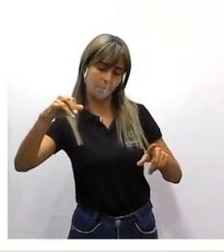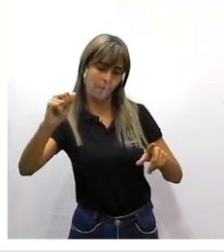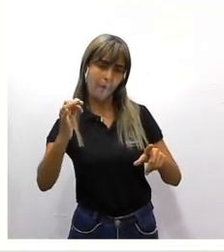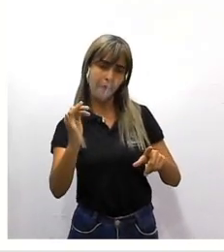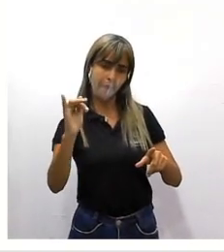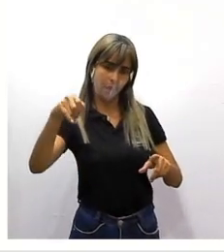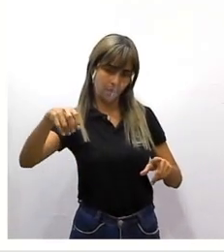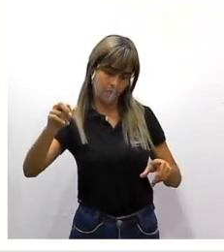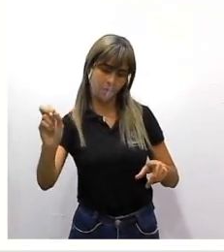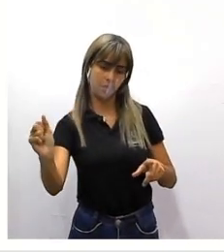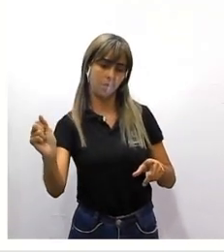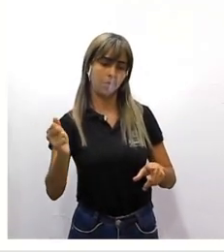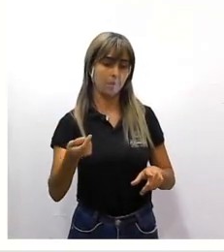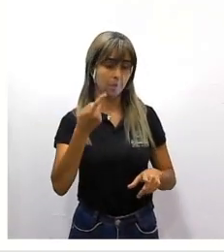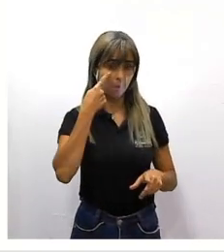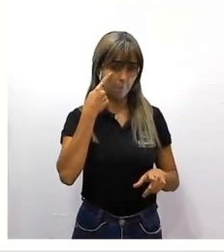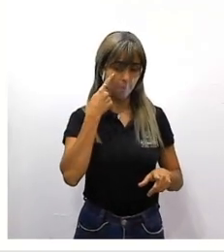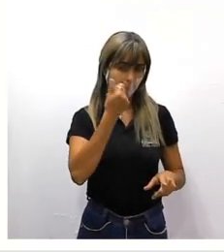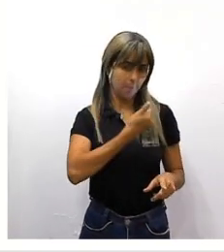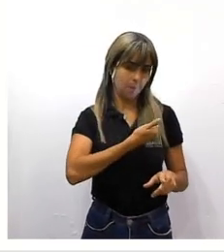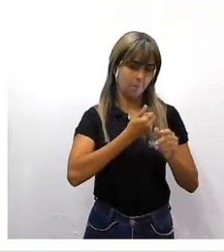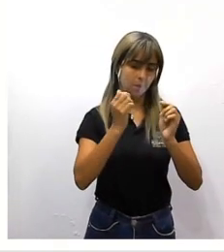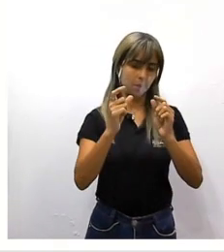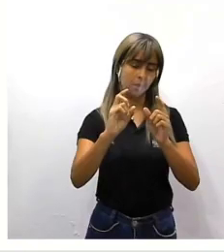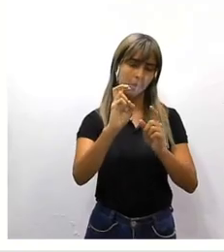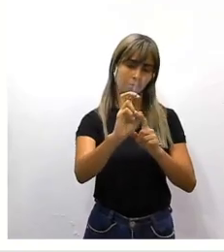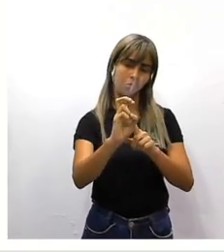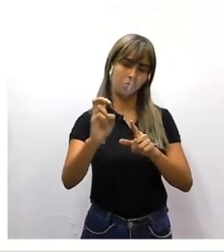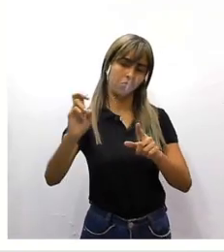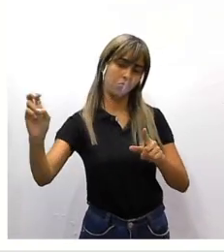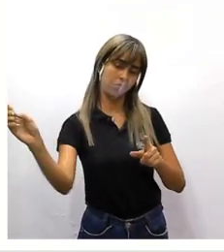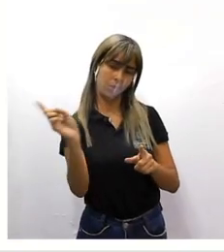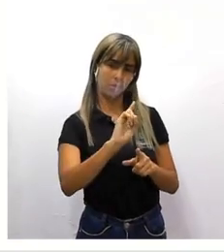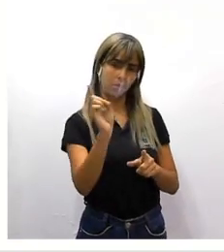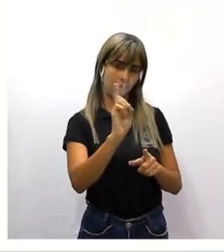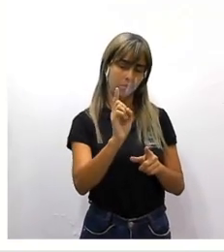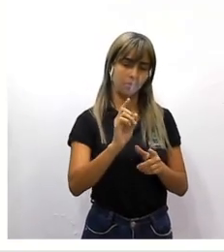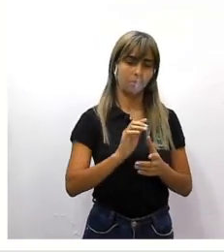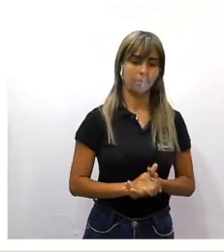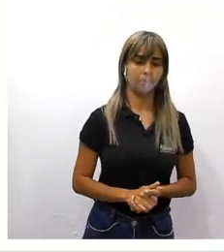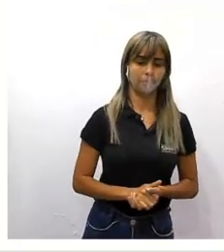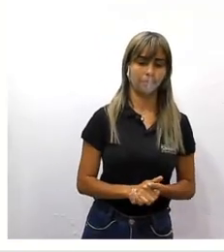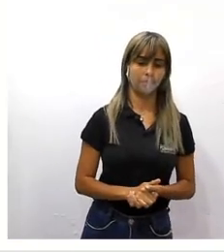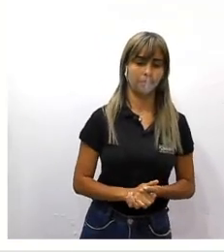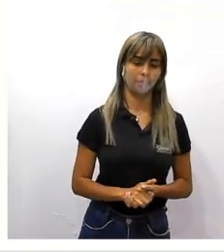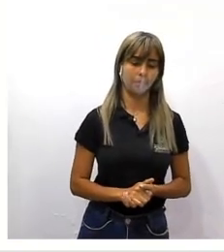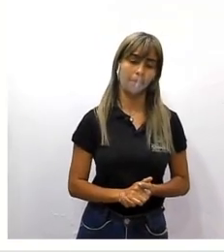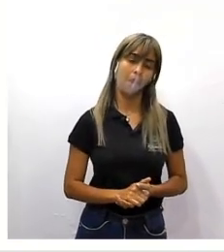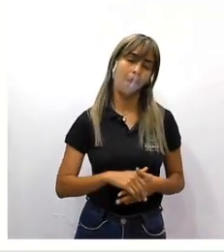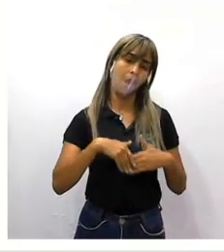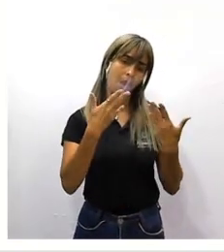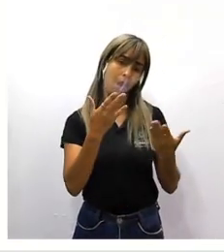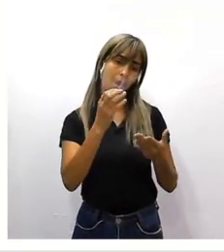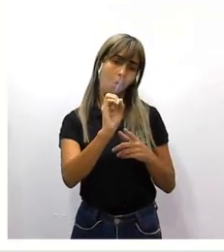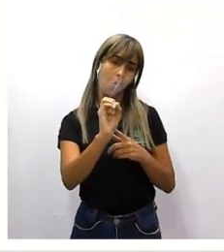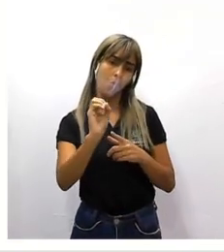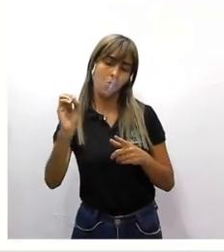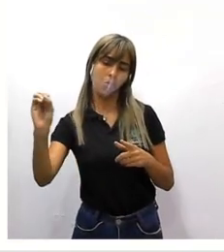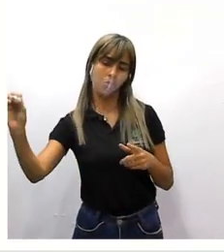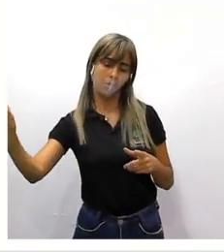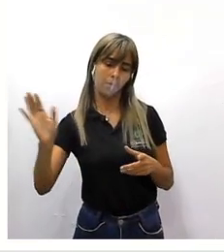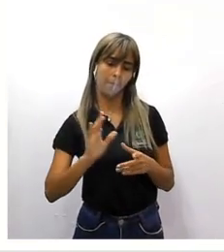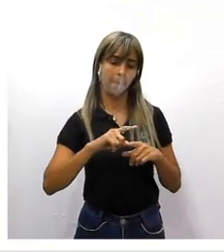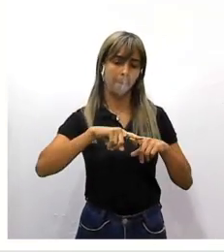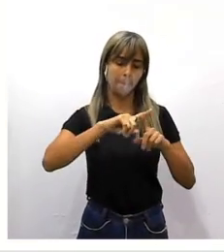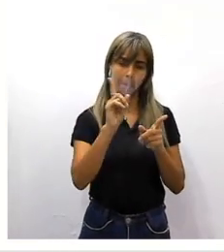quê? Veja se tem mais número aí depois do 5. Não. Beleza? Ou seja, tem o 0, infinito 0.